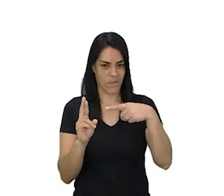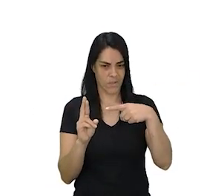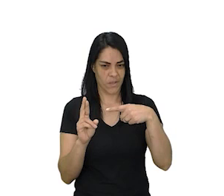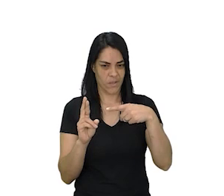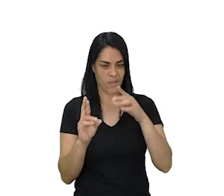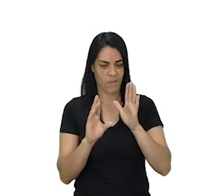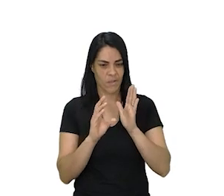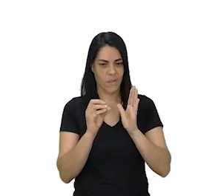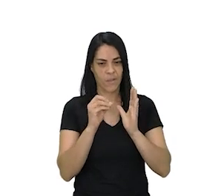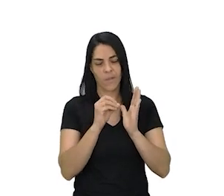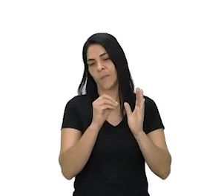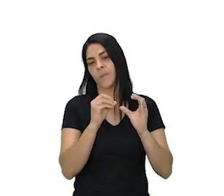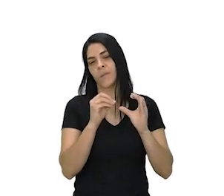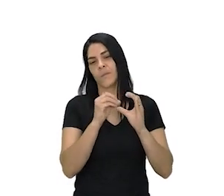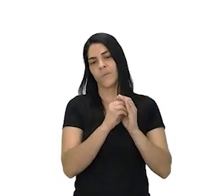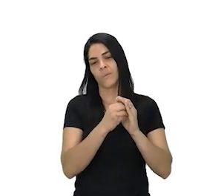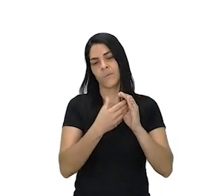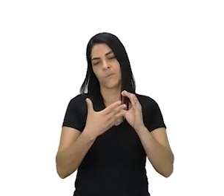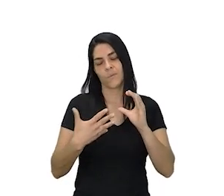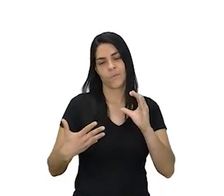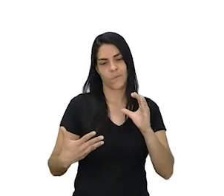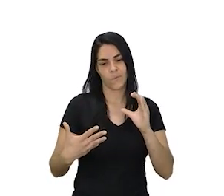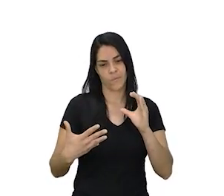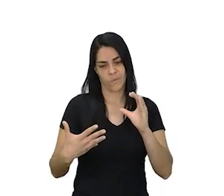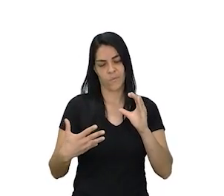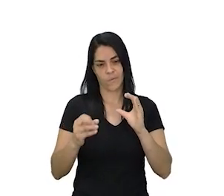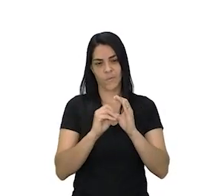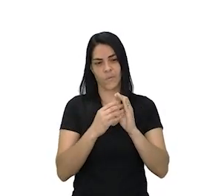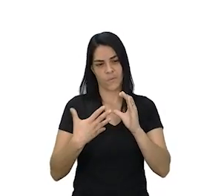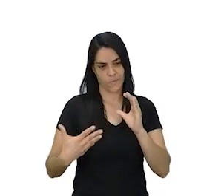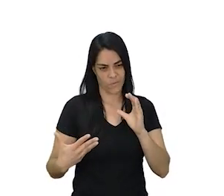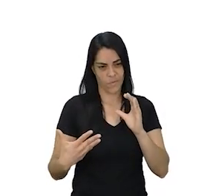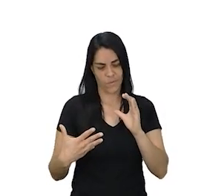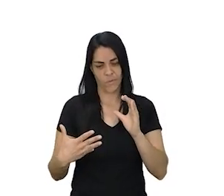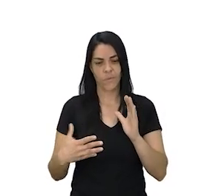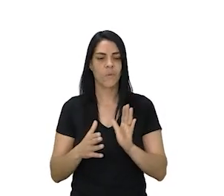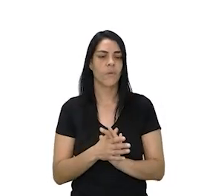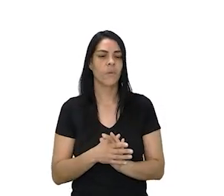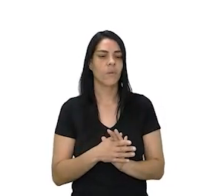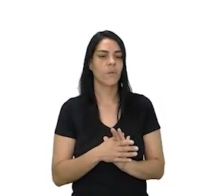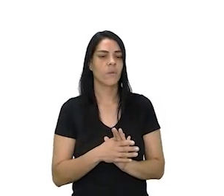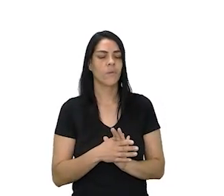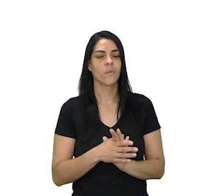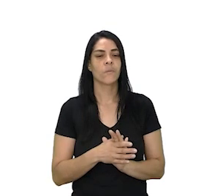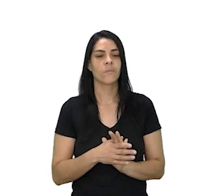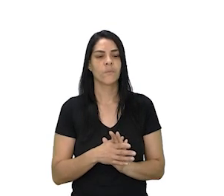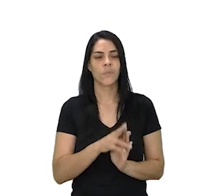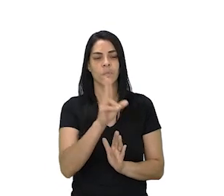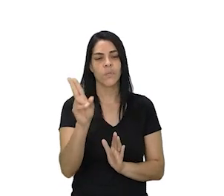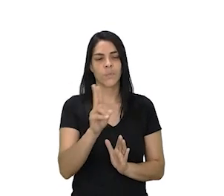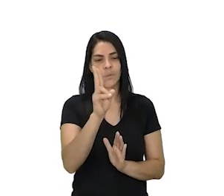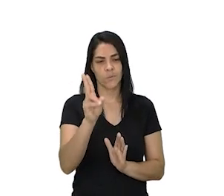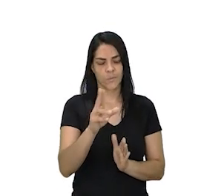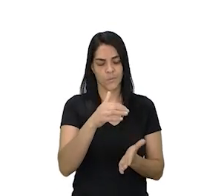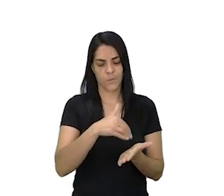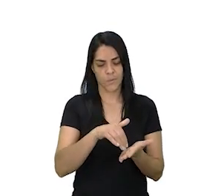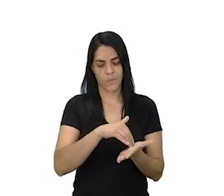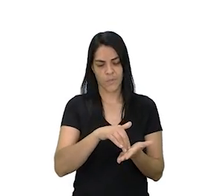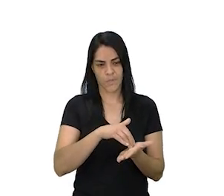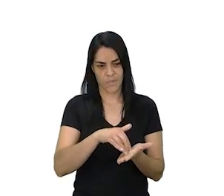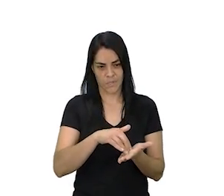currículo paulista, né, dentro do currículo em ação, que a secretaria utilizou para a construção de todos